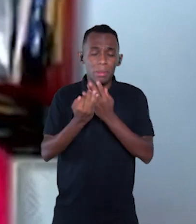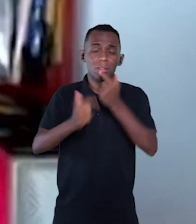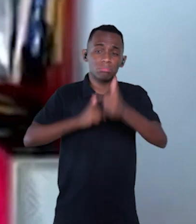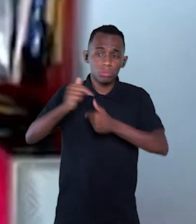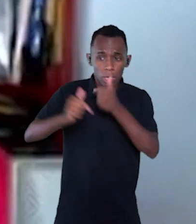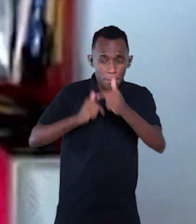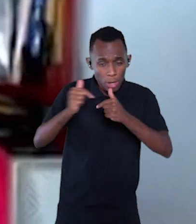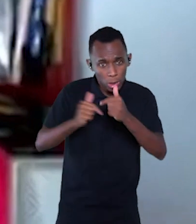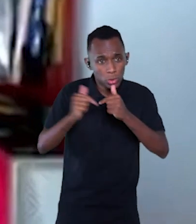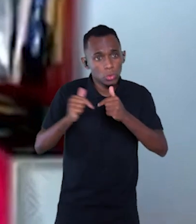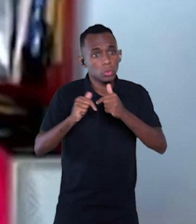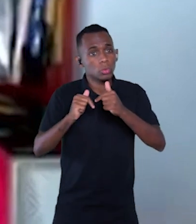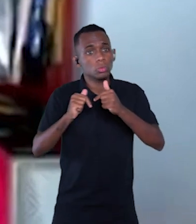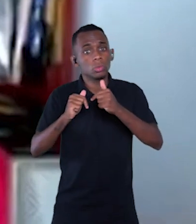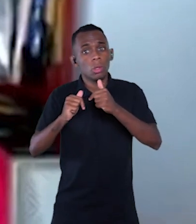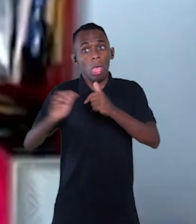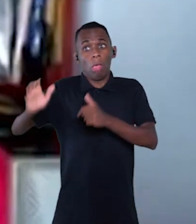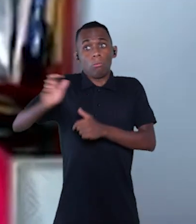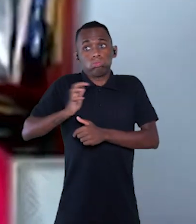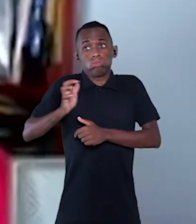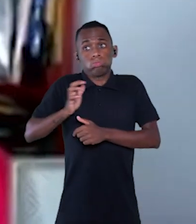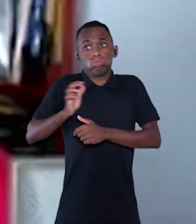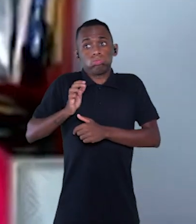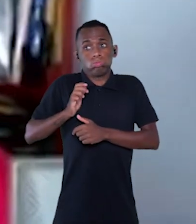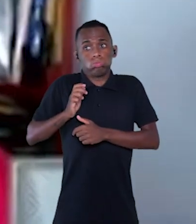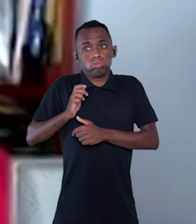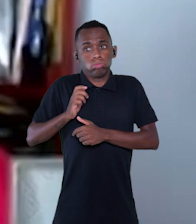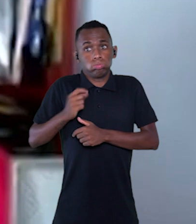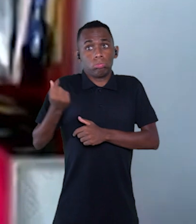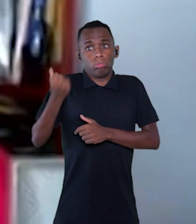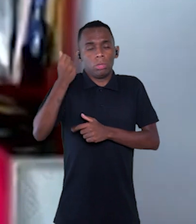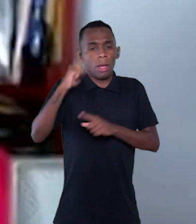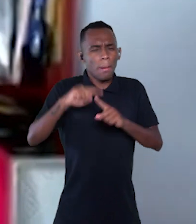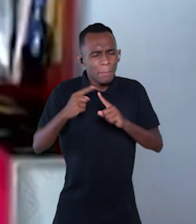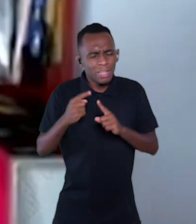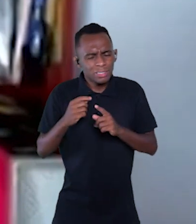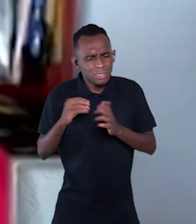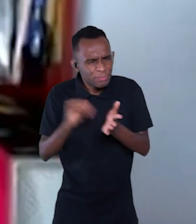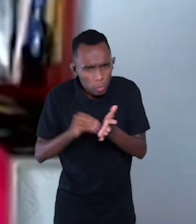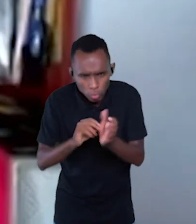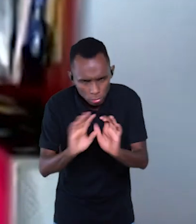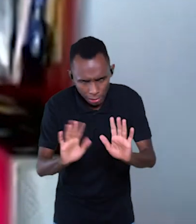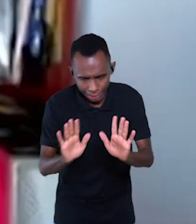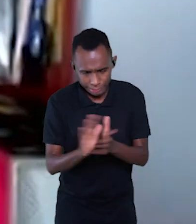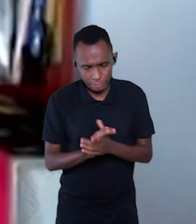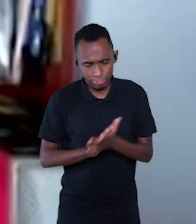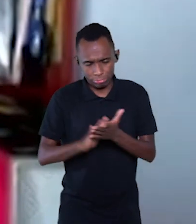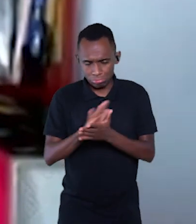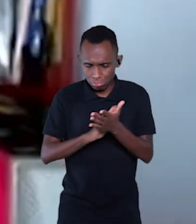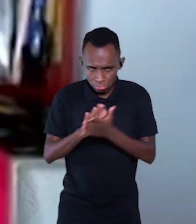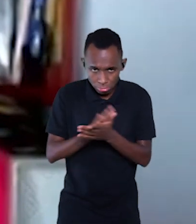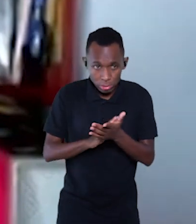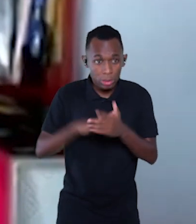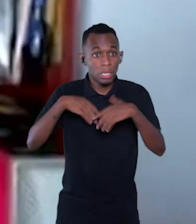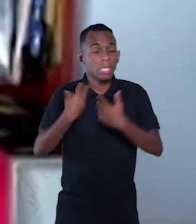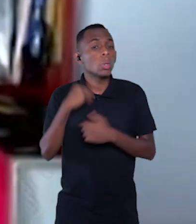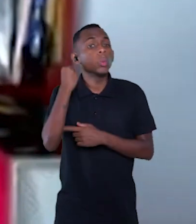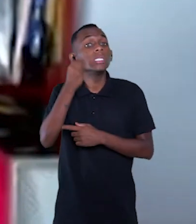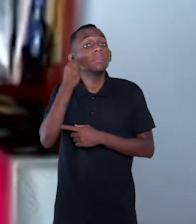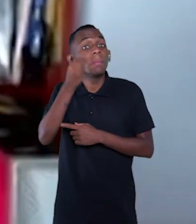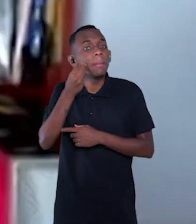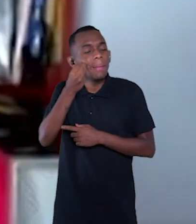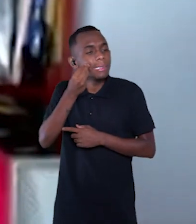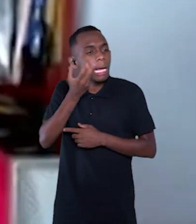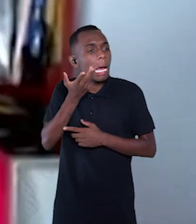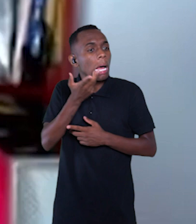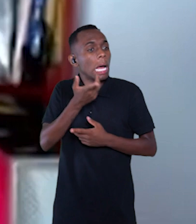uma família trabalhadora que sem luxos, mas ao mesmo tempo sem escassez. Então, ter experimentado a escassez a partir